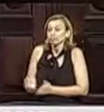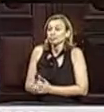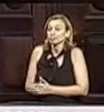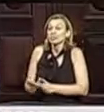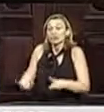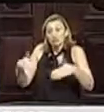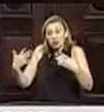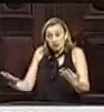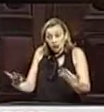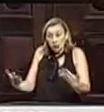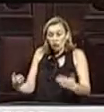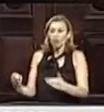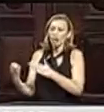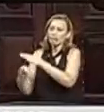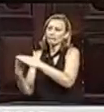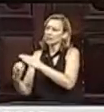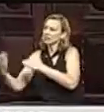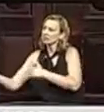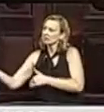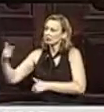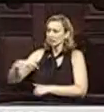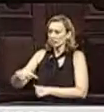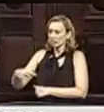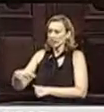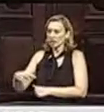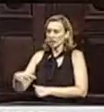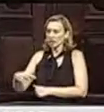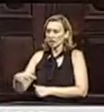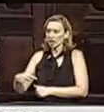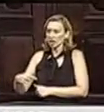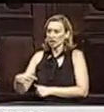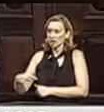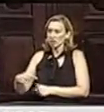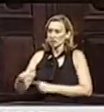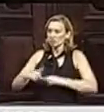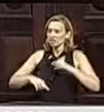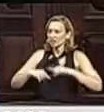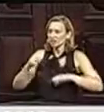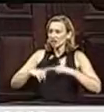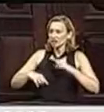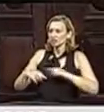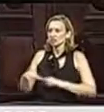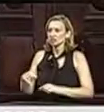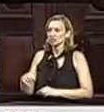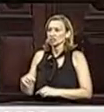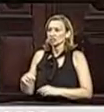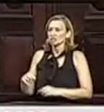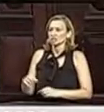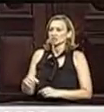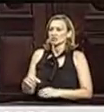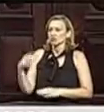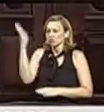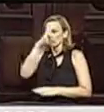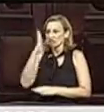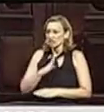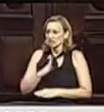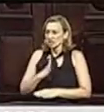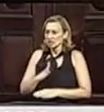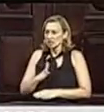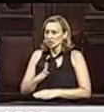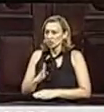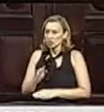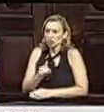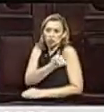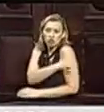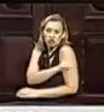a empresa vem para cá, a gente abre mão do conteúdo nacional, que é isso que a ANP faz, dos impostos, porque o Rio de Janeiro perdeu,